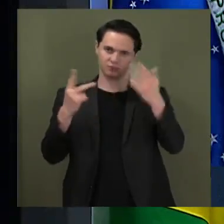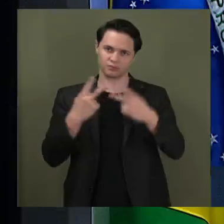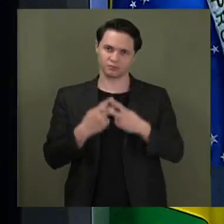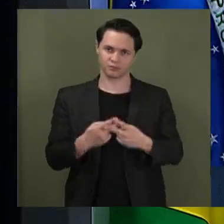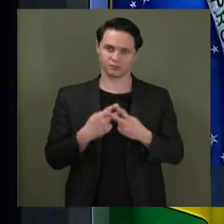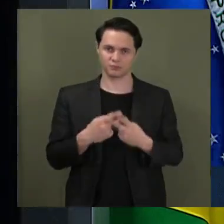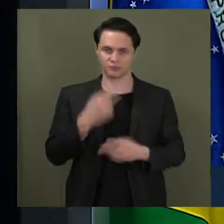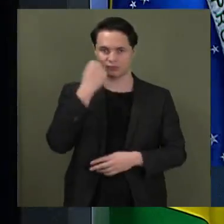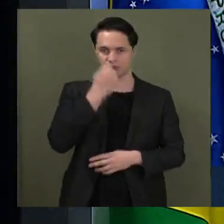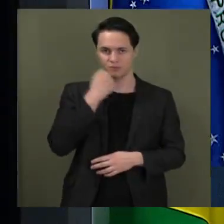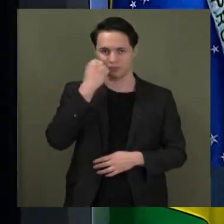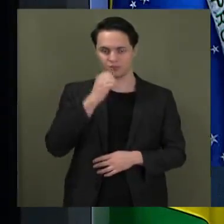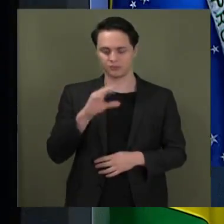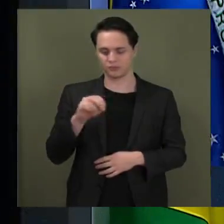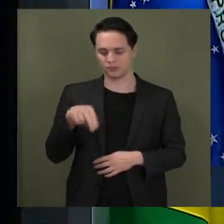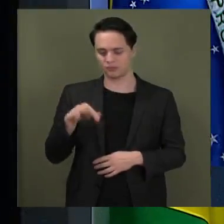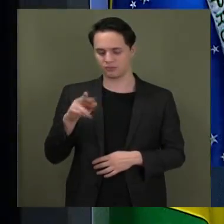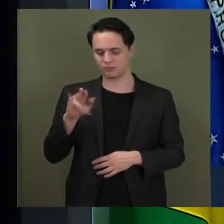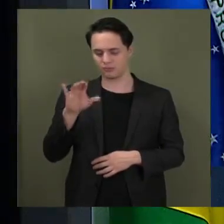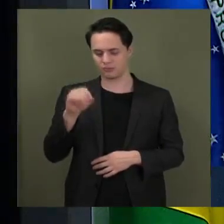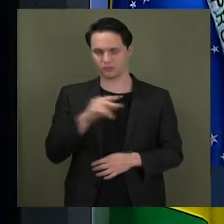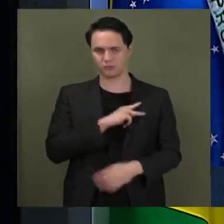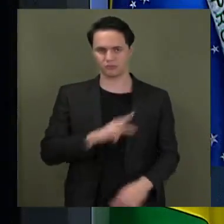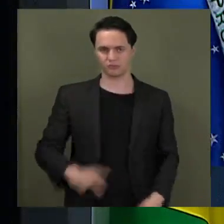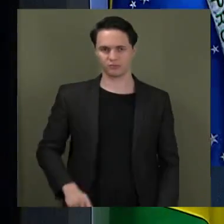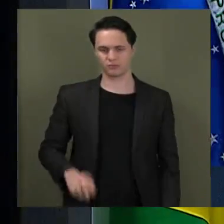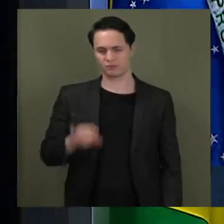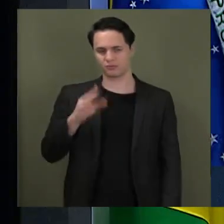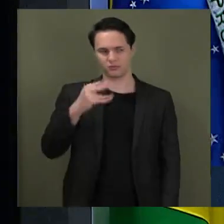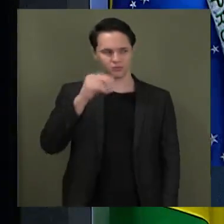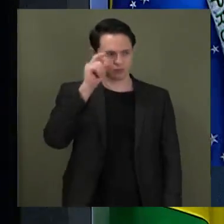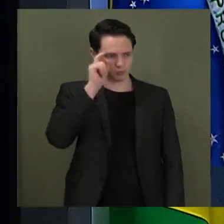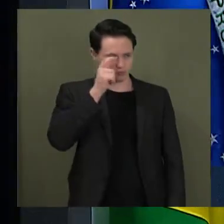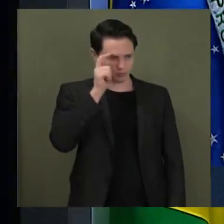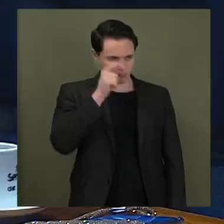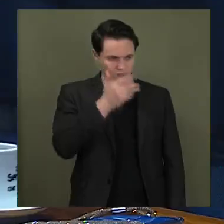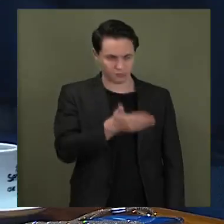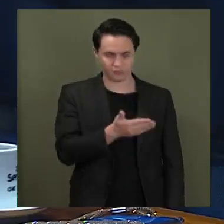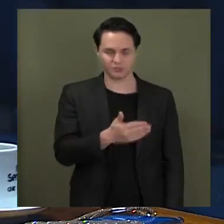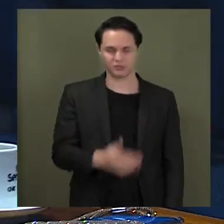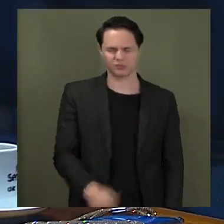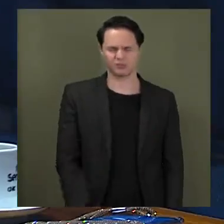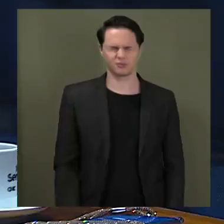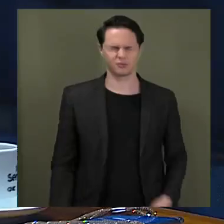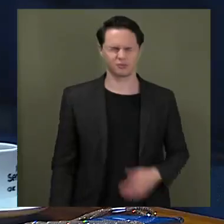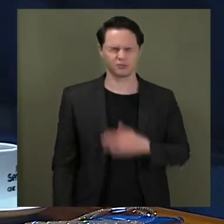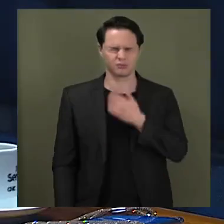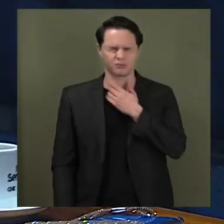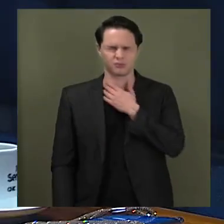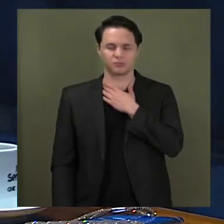paciência, senador Confúcio, presidente Chico Rodrigues, senadora Damares.